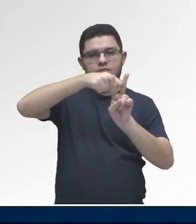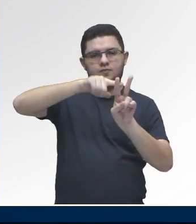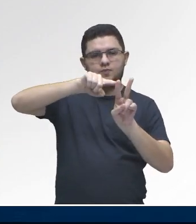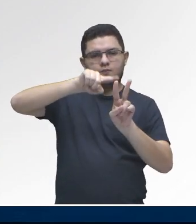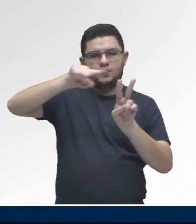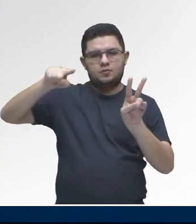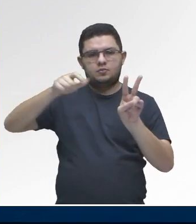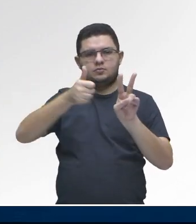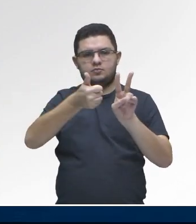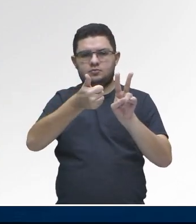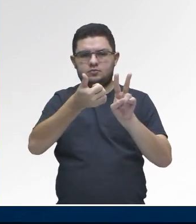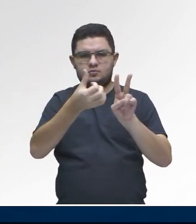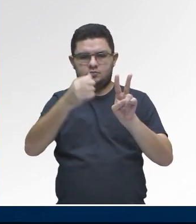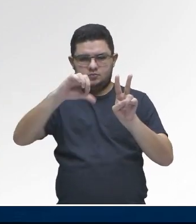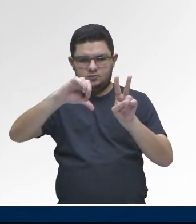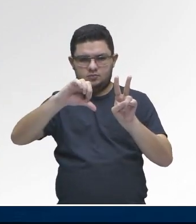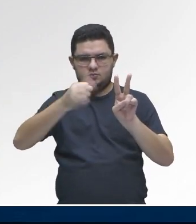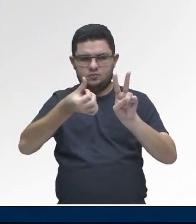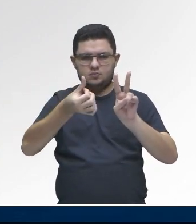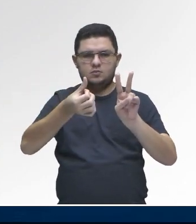dizer uma casa.